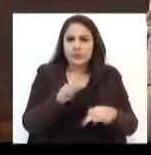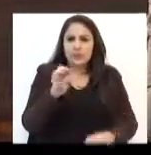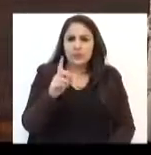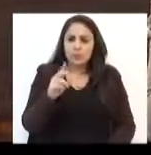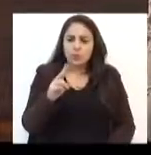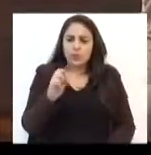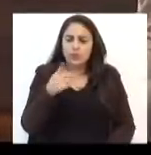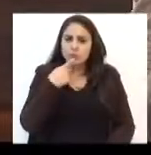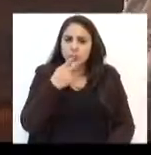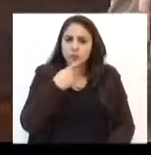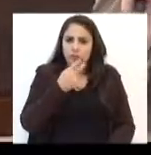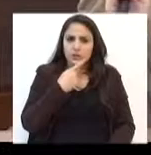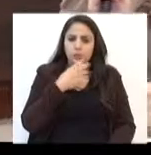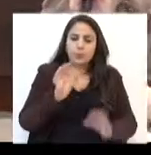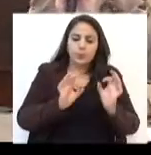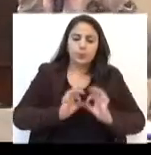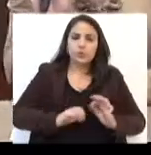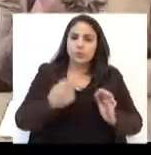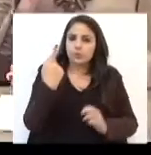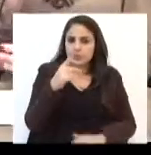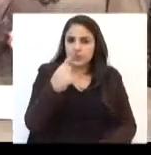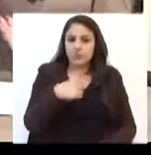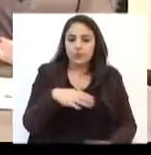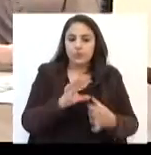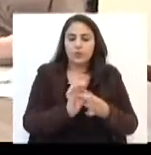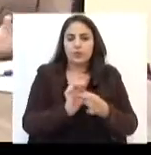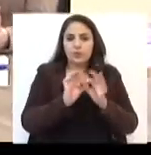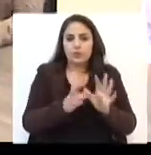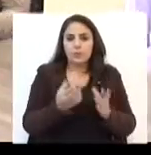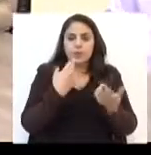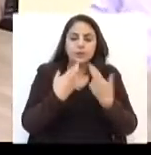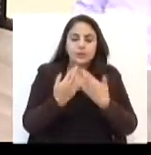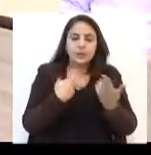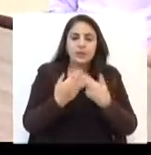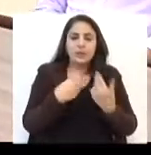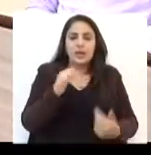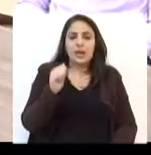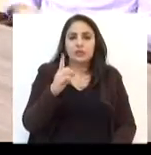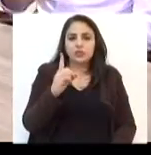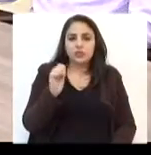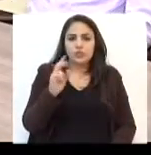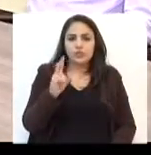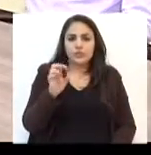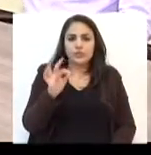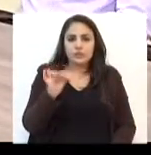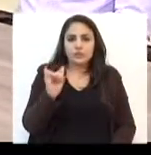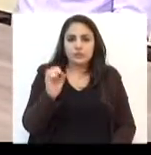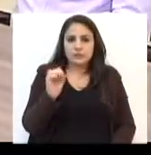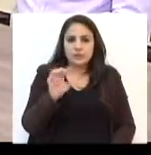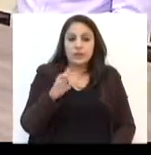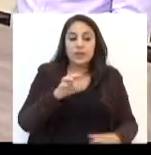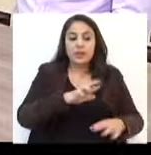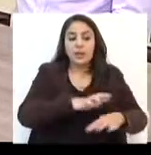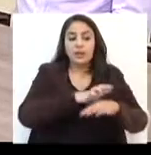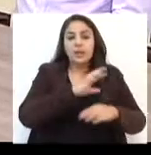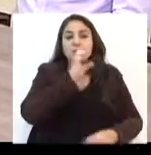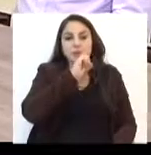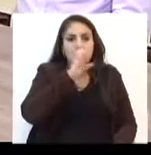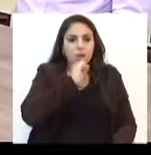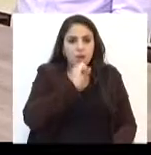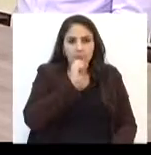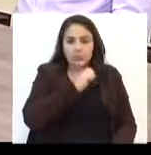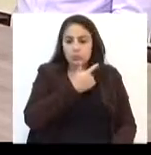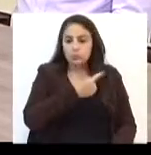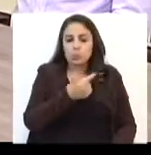o vereador Eduardo Pelicioli mencionou um projeto seu que foi aprovado com relação aos adventistas de reservar, então, os sábados para